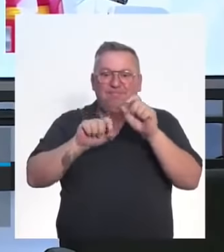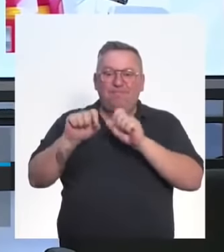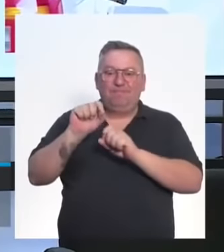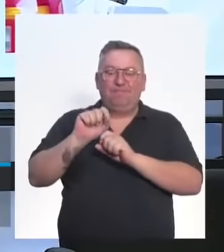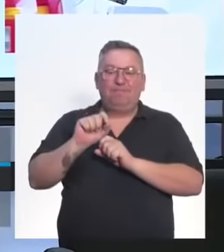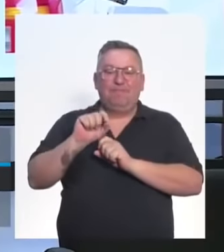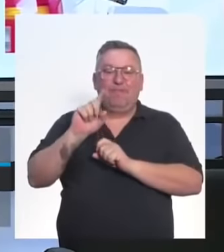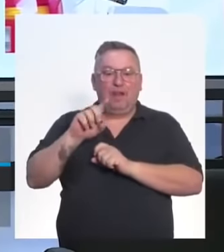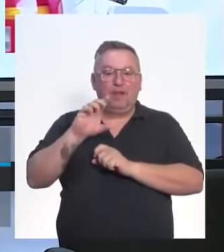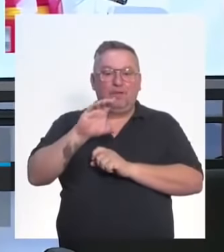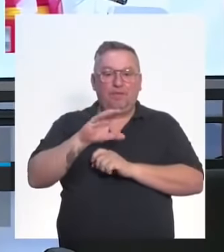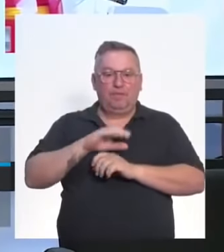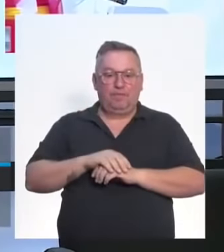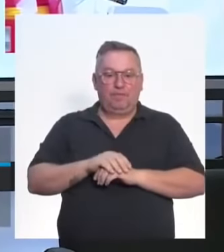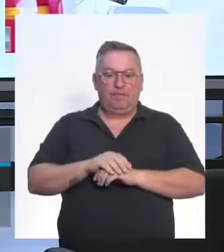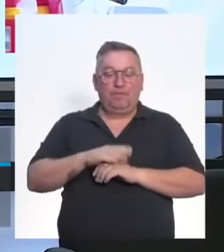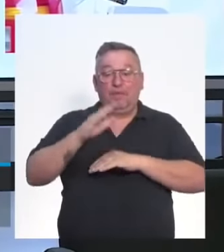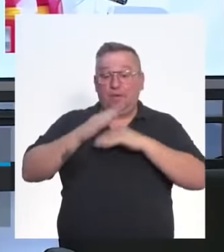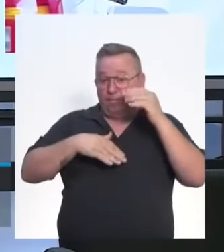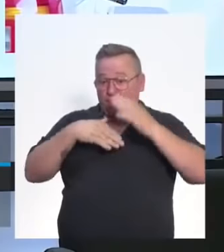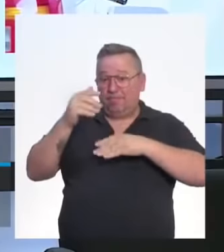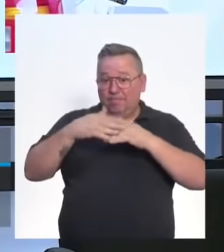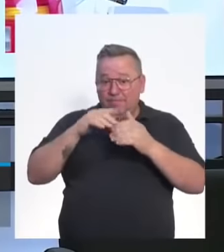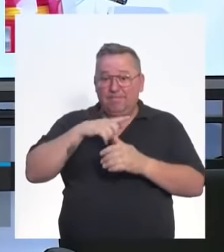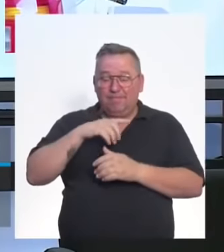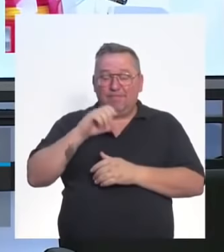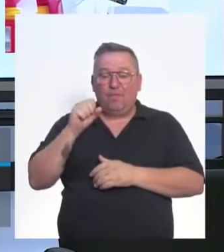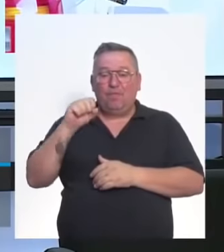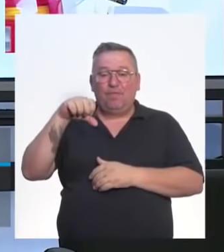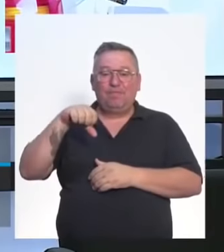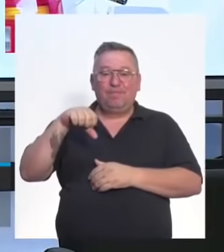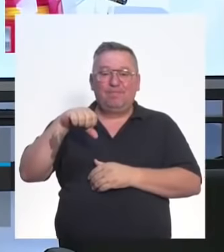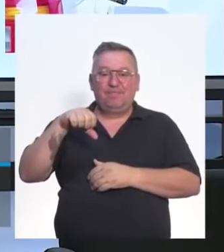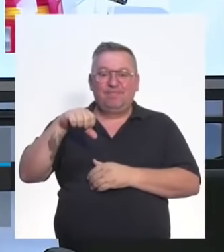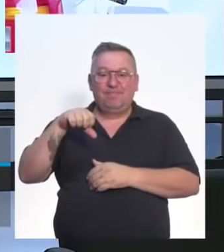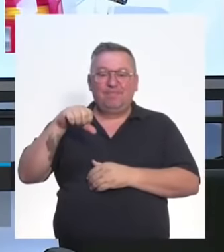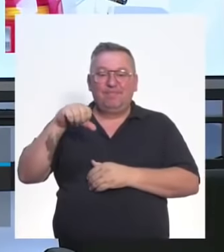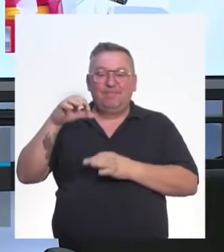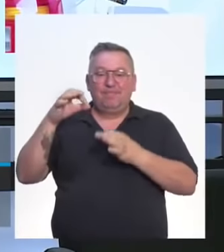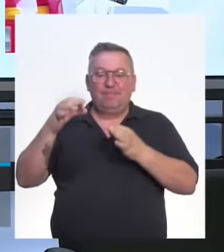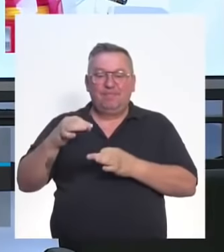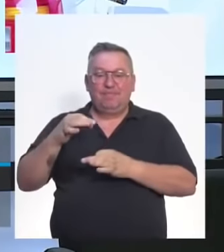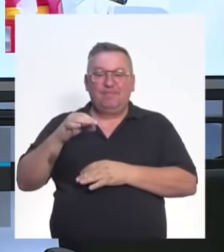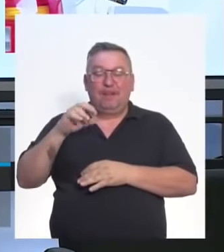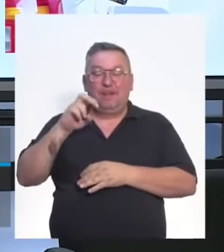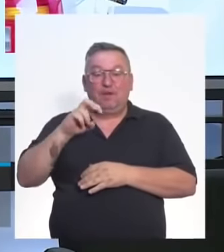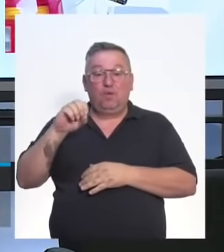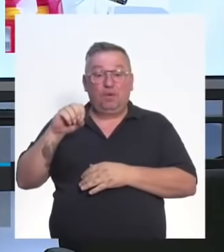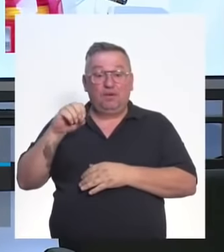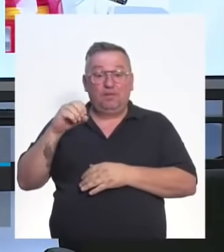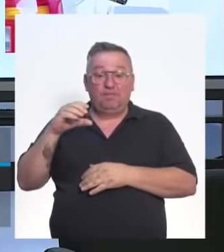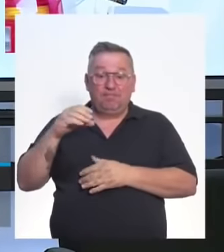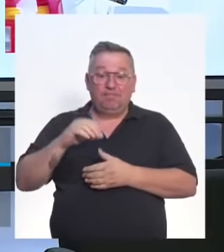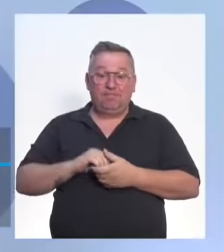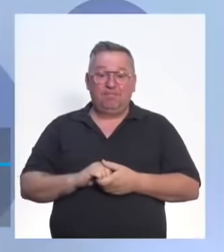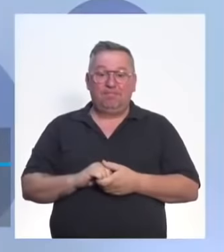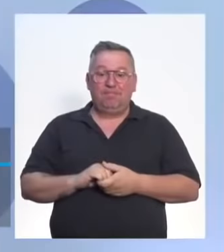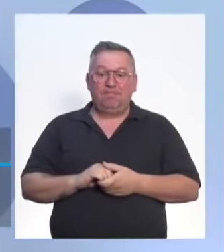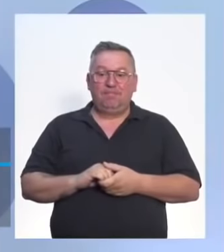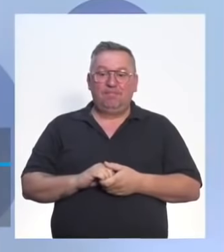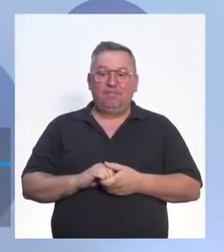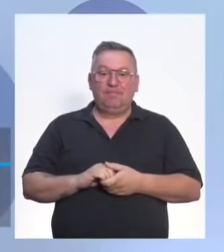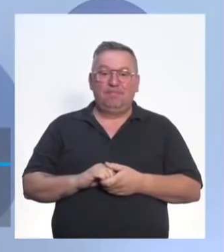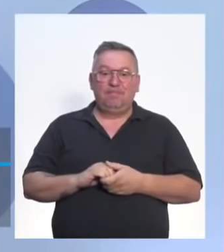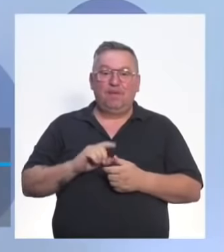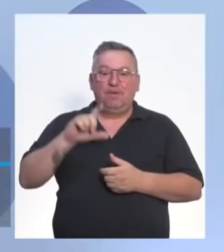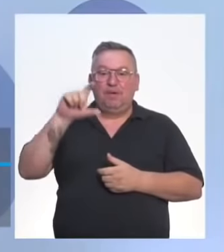E é isso mesmo. Na prática, aí a gente teria R$ 89,00, arredondando, e 50 centavos. Mas né? não precisa de troco, Osmar.